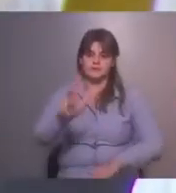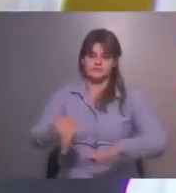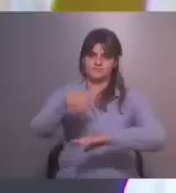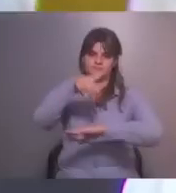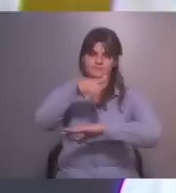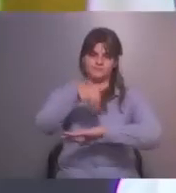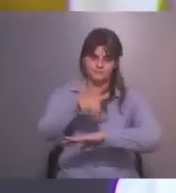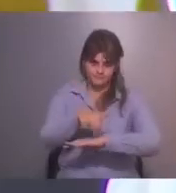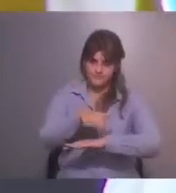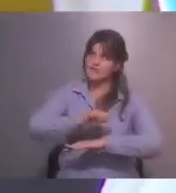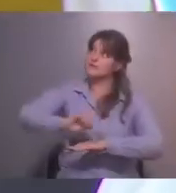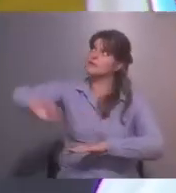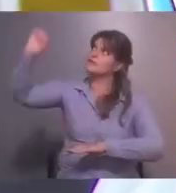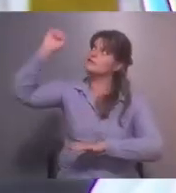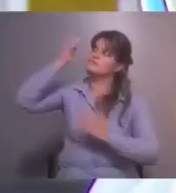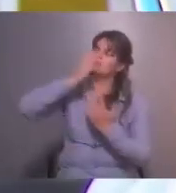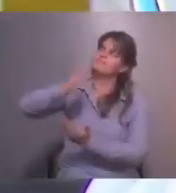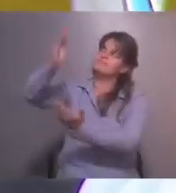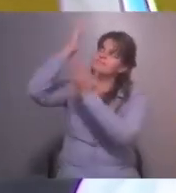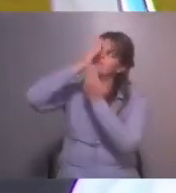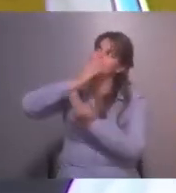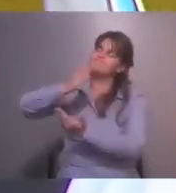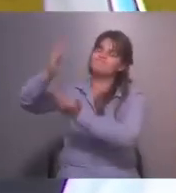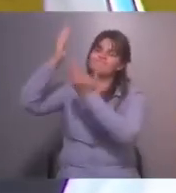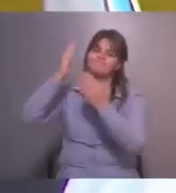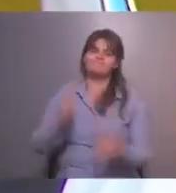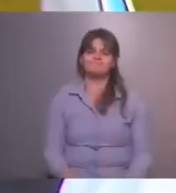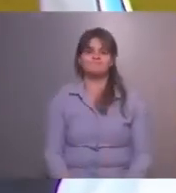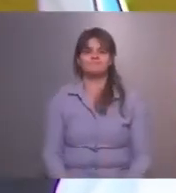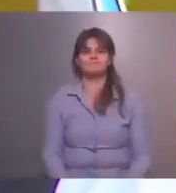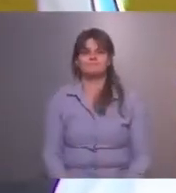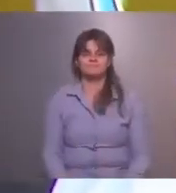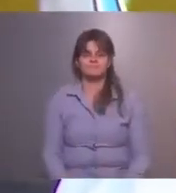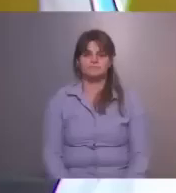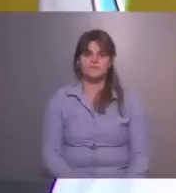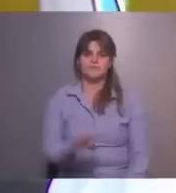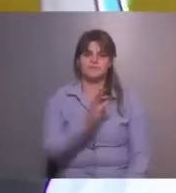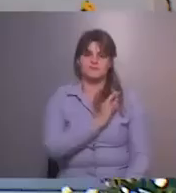morte. Proclamamos a vossa ressurreição.